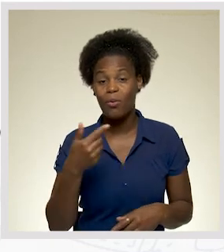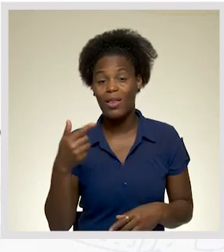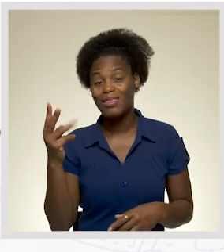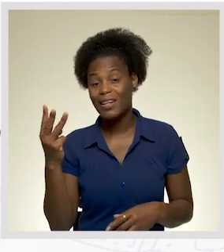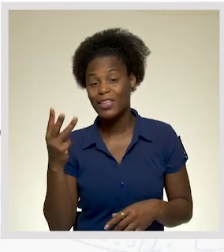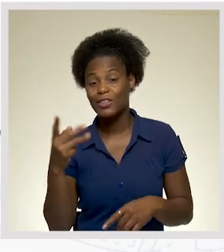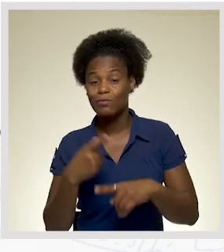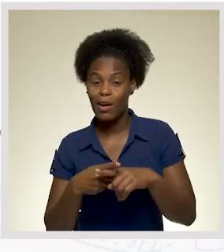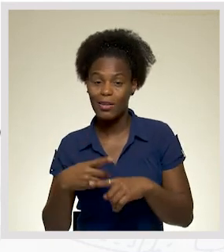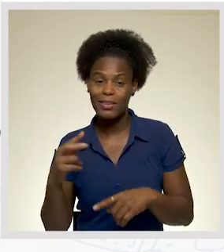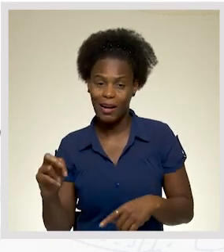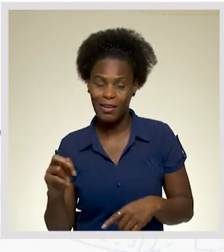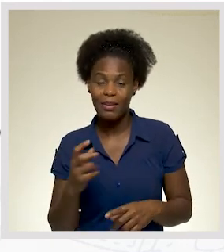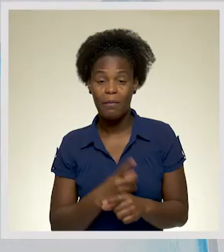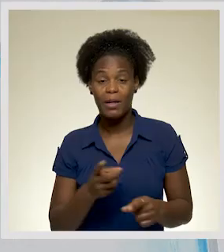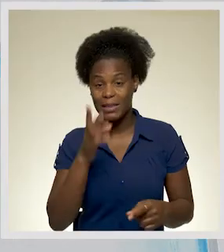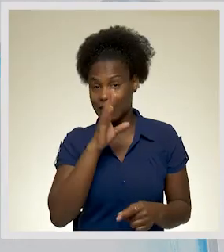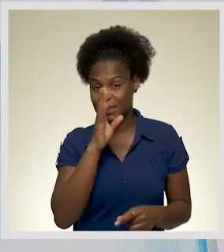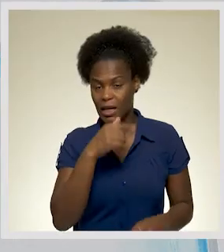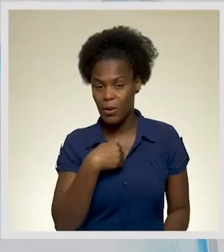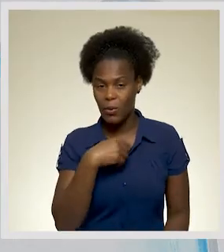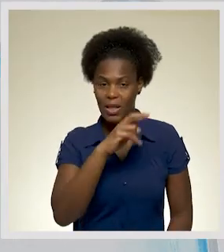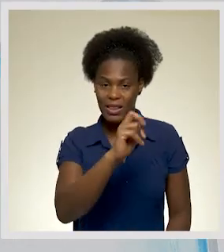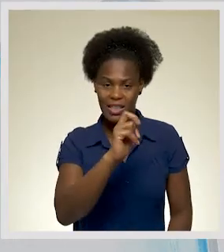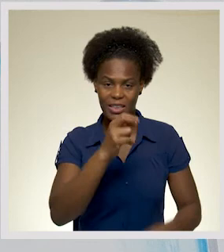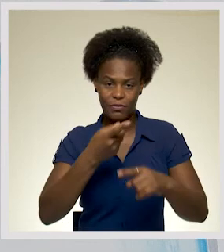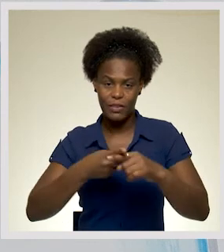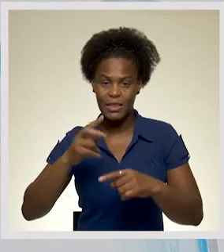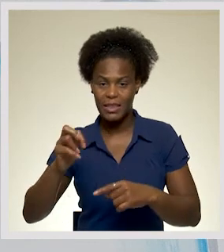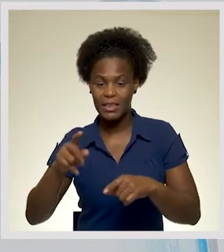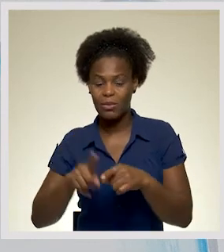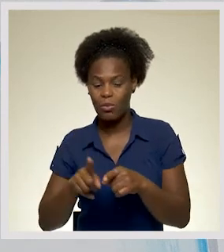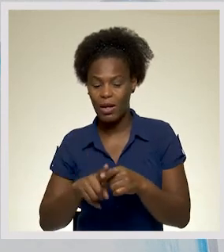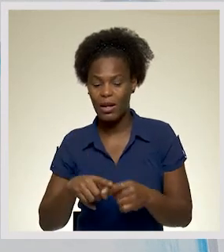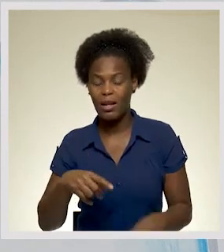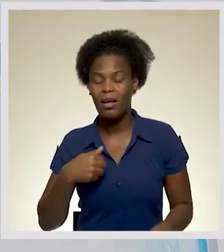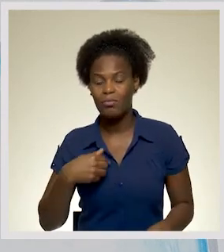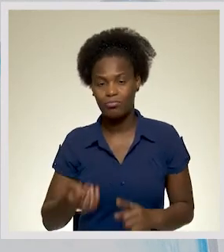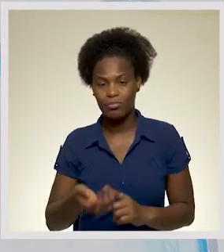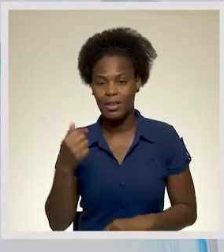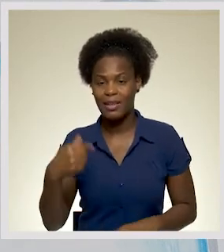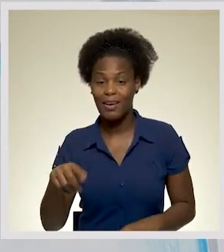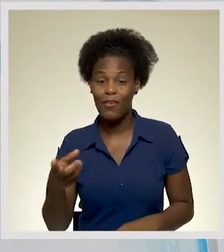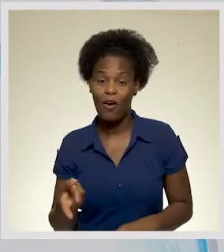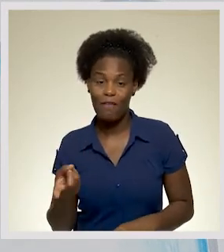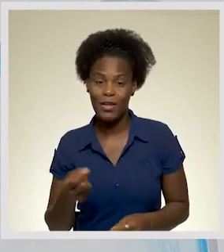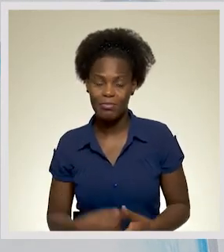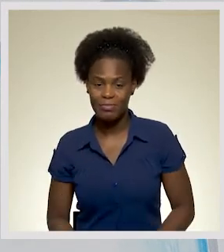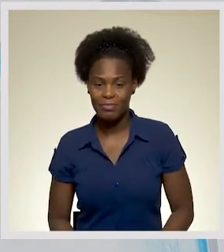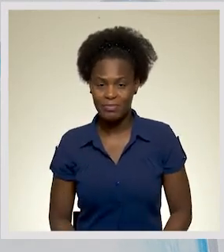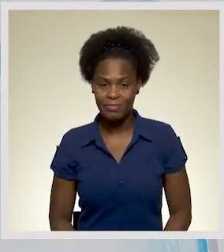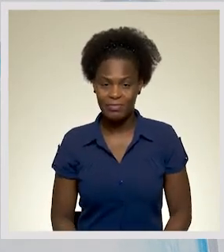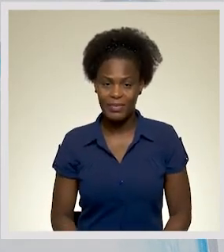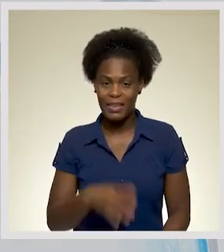triplo de 3. Por quê? Se eu multiplicar 3 vezes 3, obterei